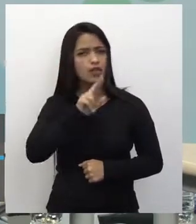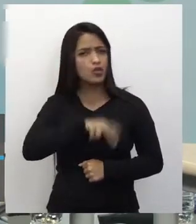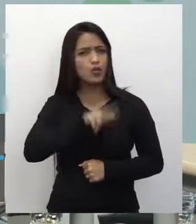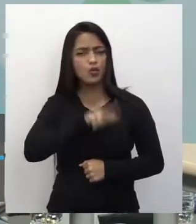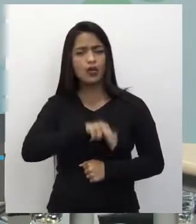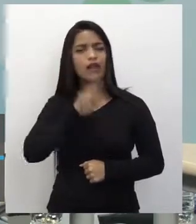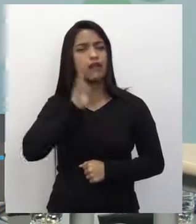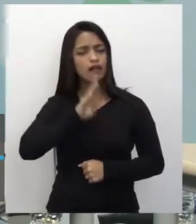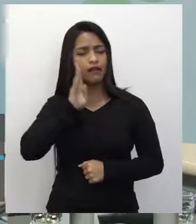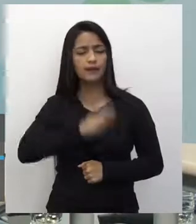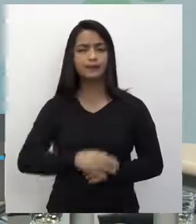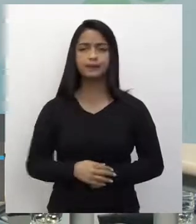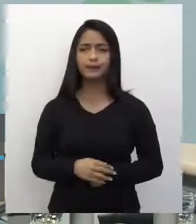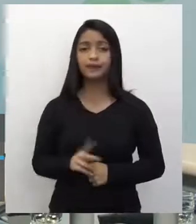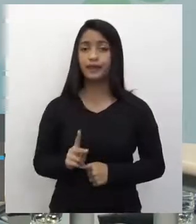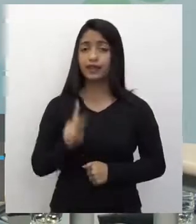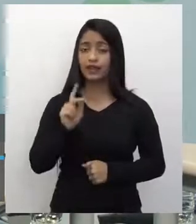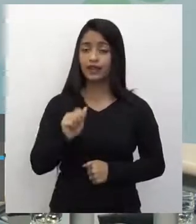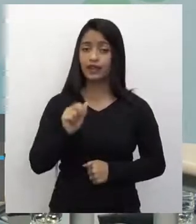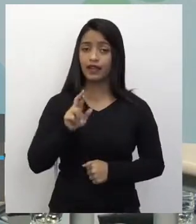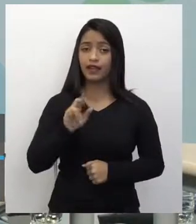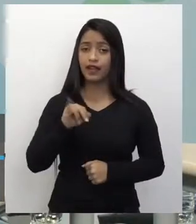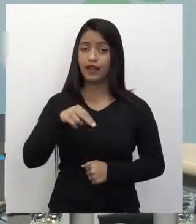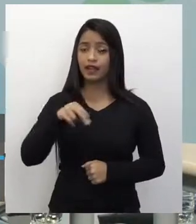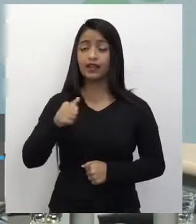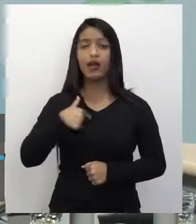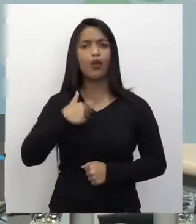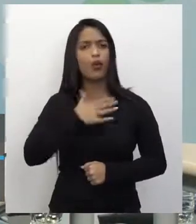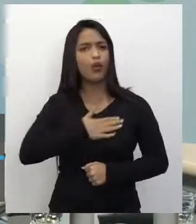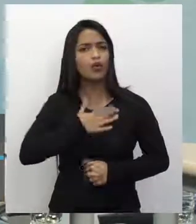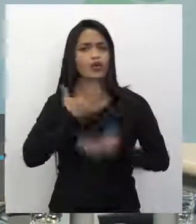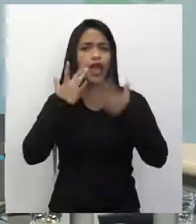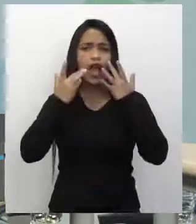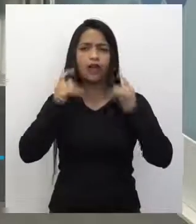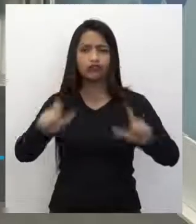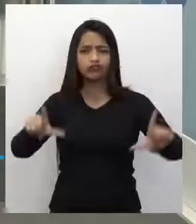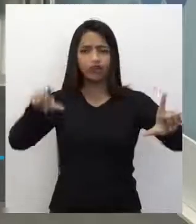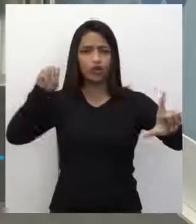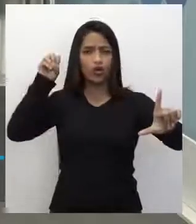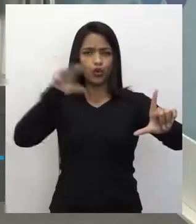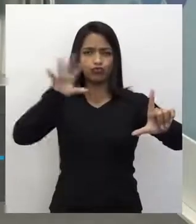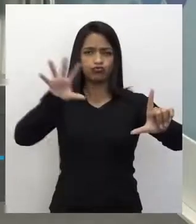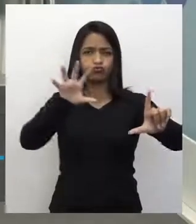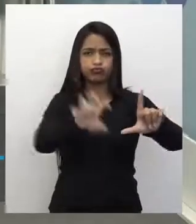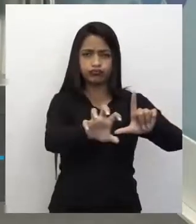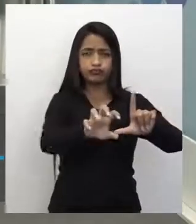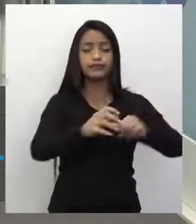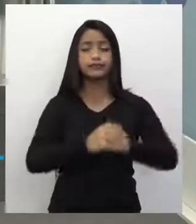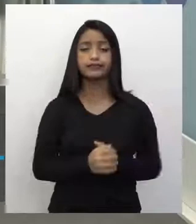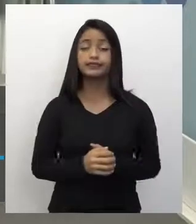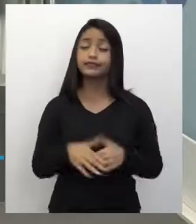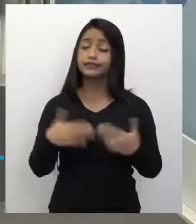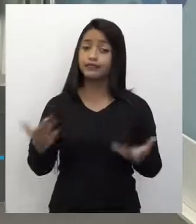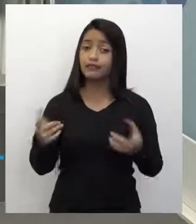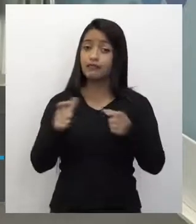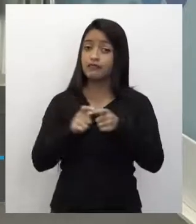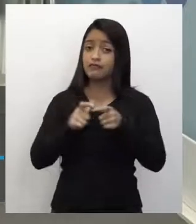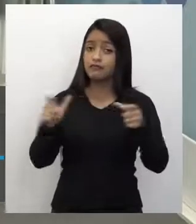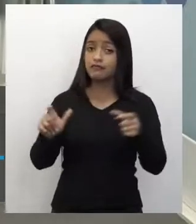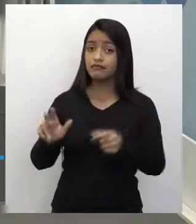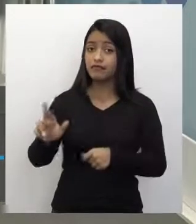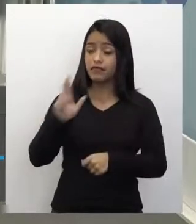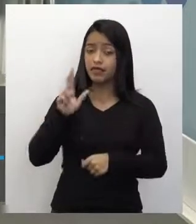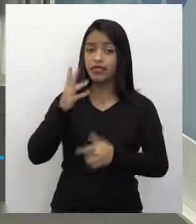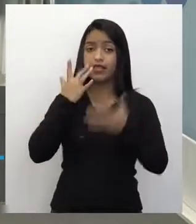E a Karina gostou bastante do Teatro de Sombras também. Bom, turma, como a maioria está falando sobre o Teatro de Sombras, eu só vou ler aqui o da Pro